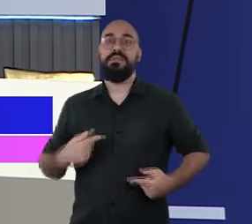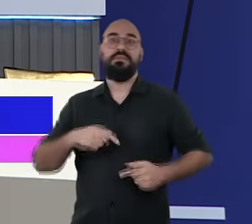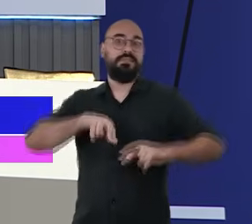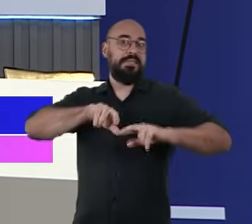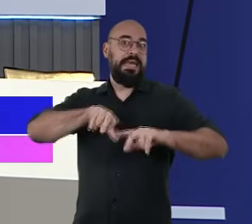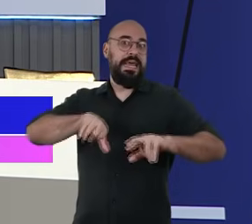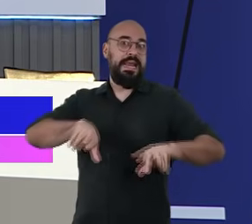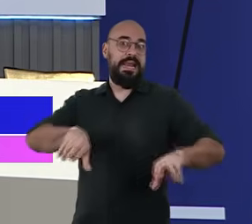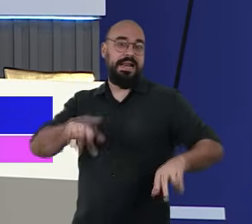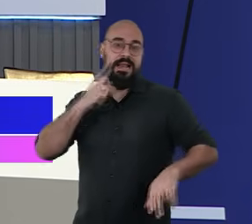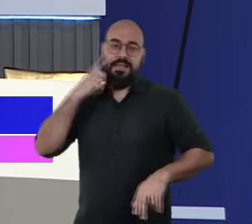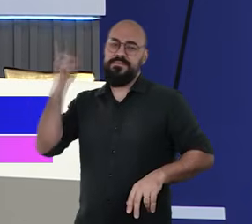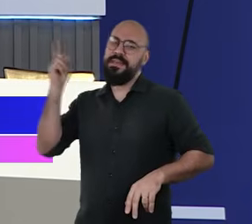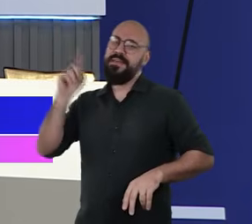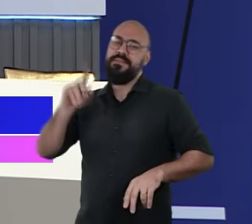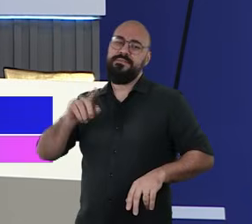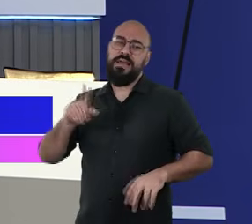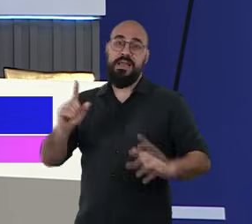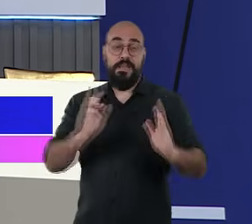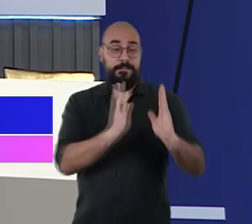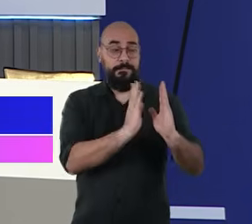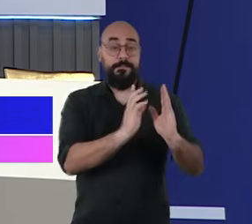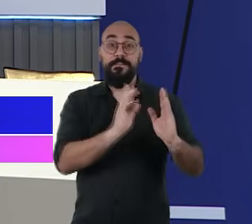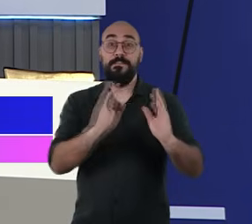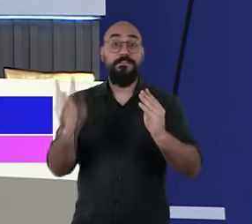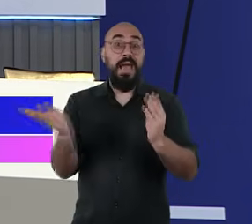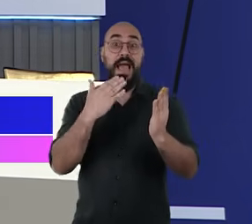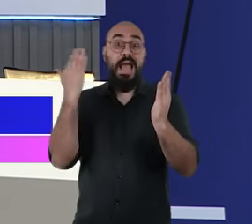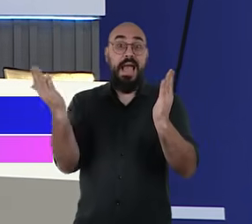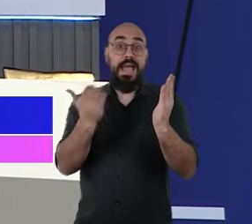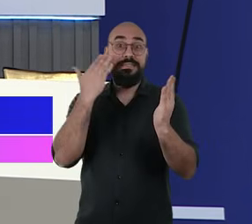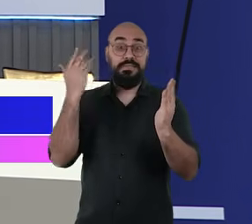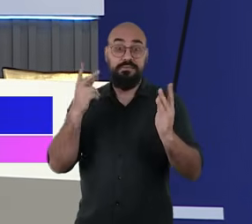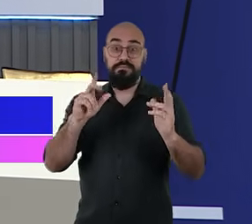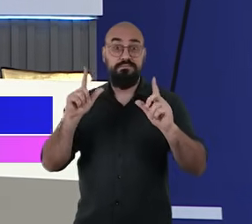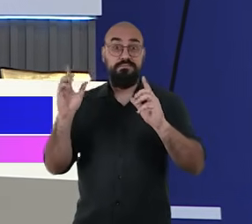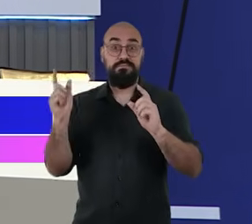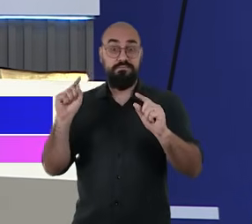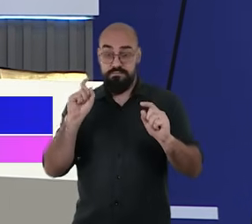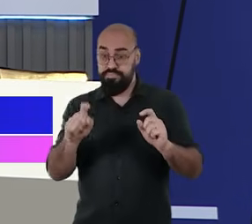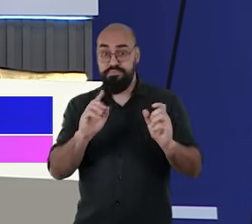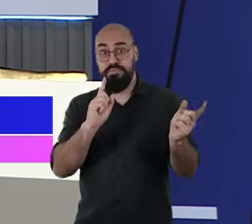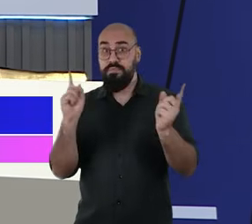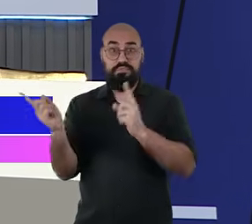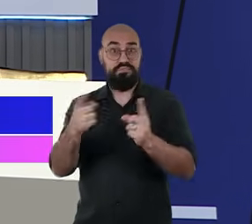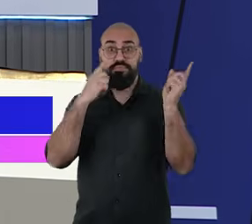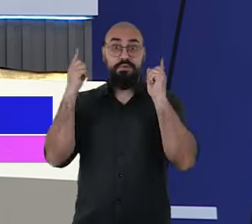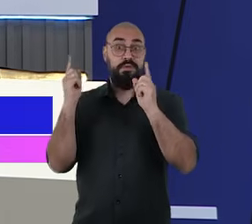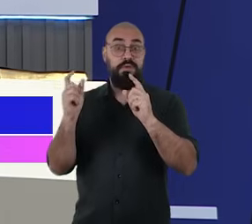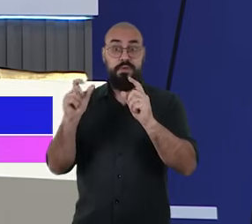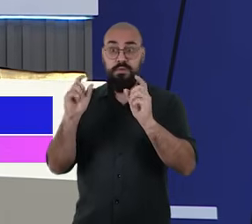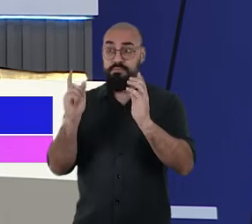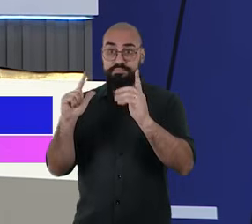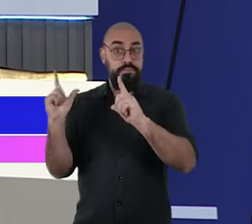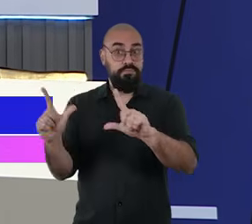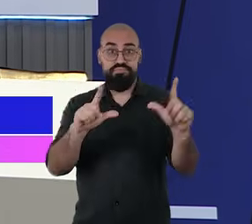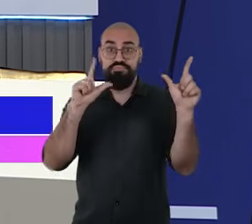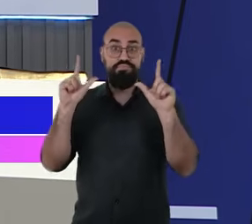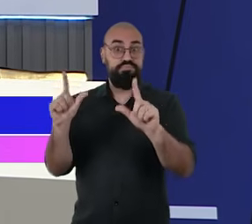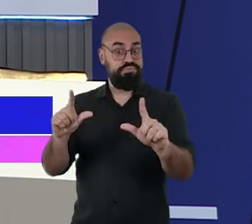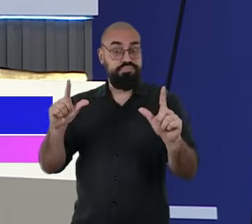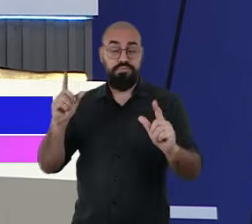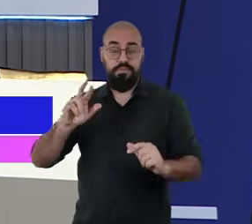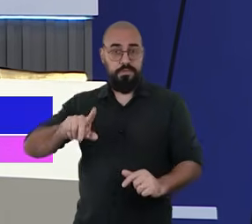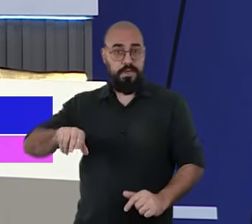Novo Tempo. Você vai ver aqui embaixo, tem várias páginas. Vamos aqui na página 2, e ver se encontramos